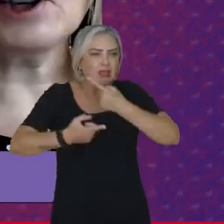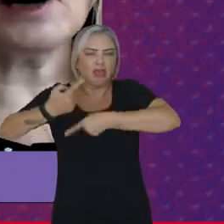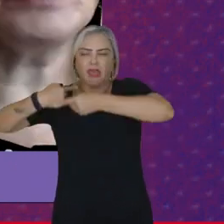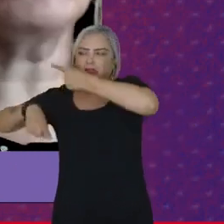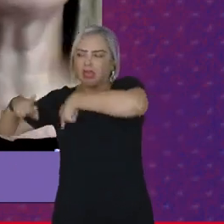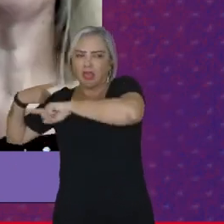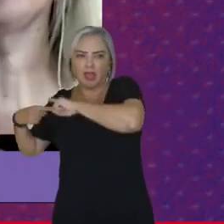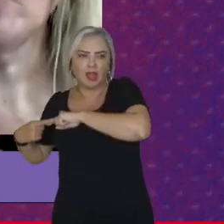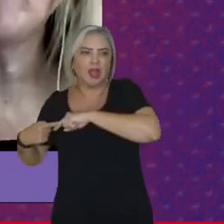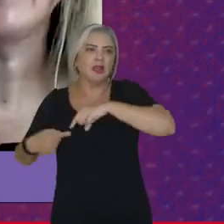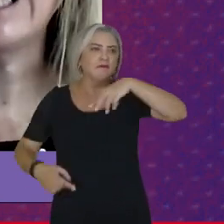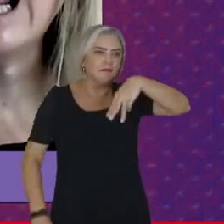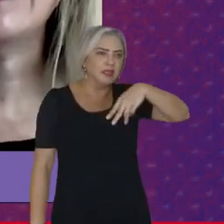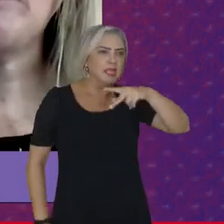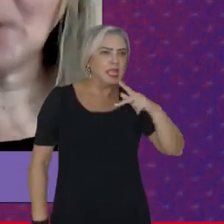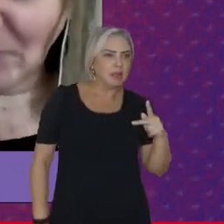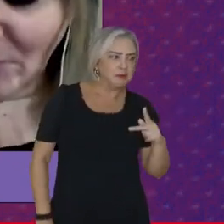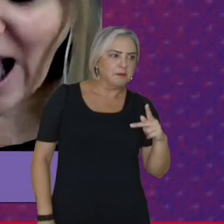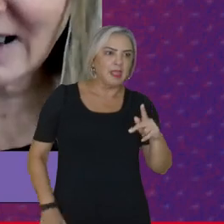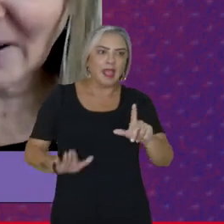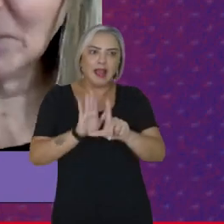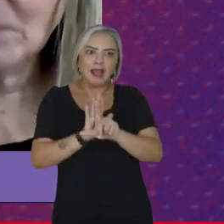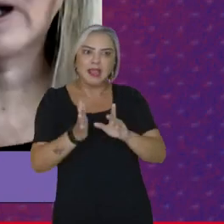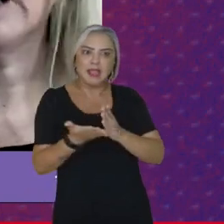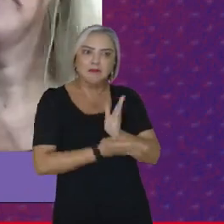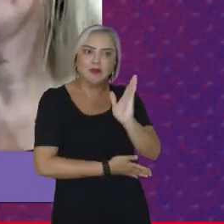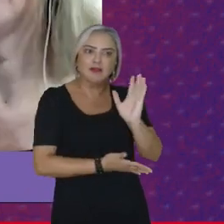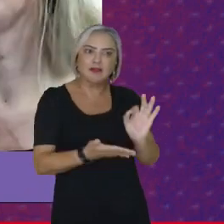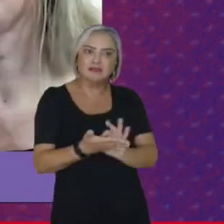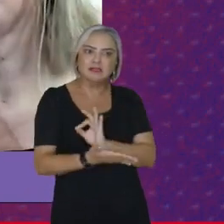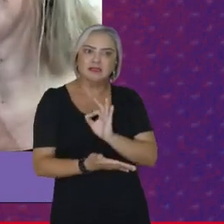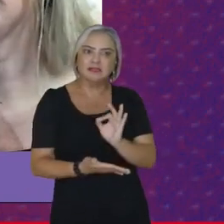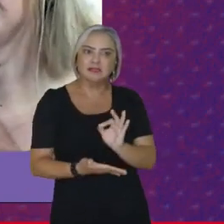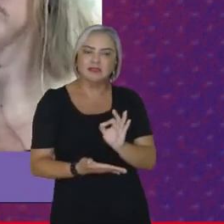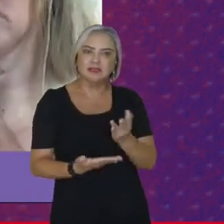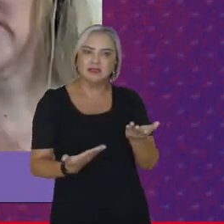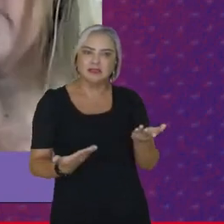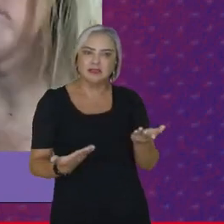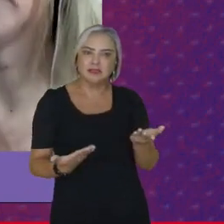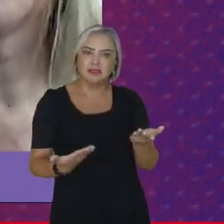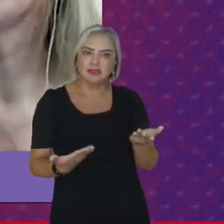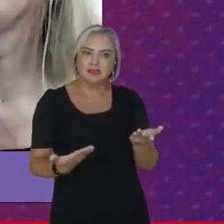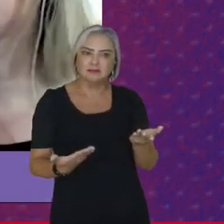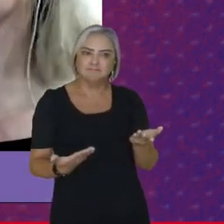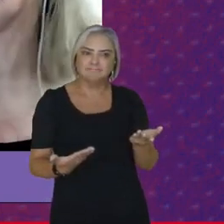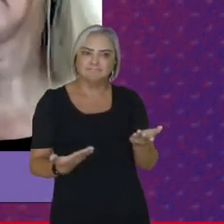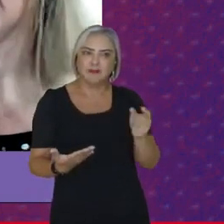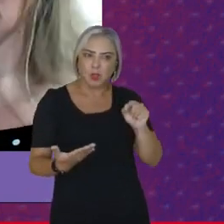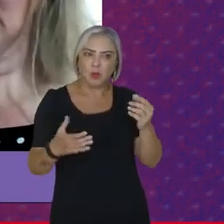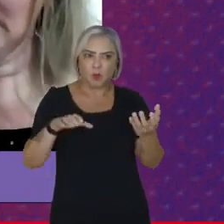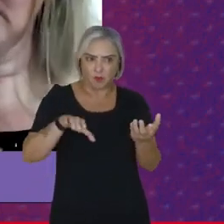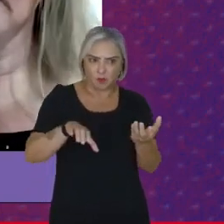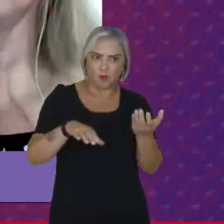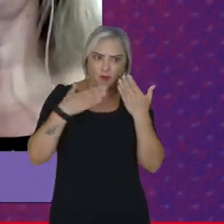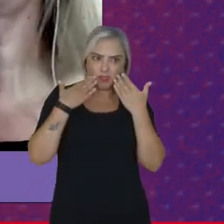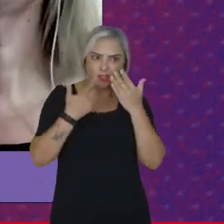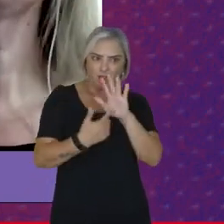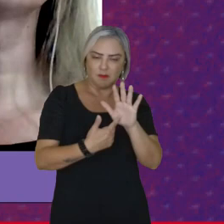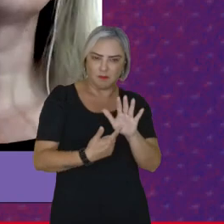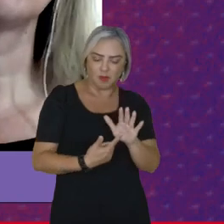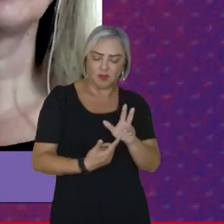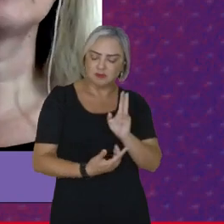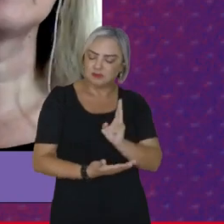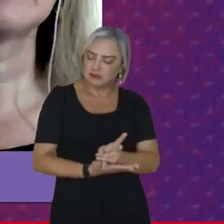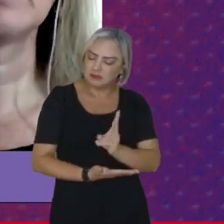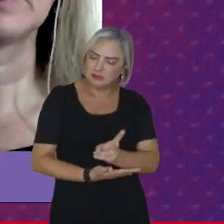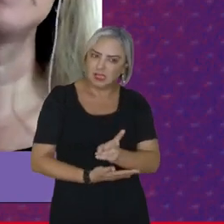retrocesso, via medida provisória, via lei aprovada por parlamentares no Congresso Nacional, né, o que mostra que sempre